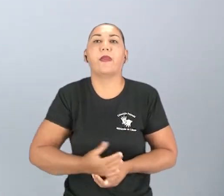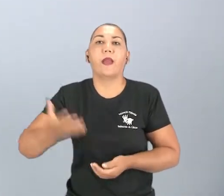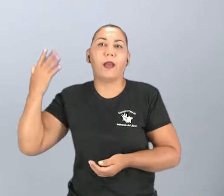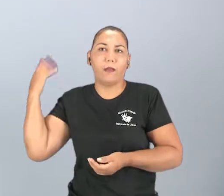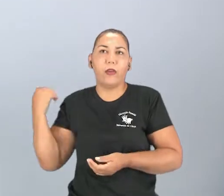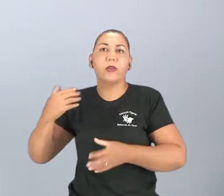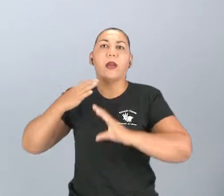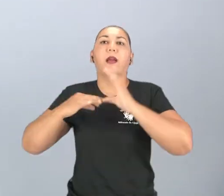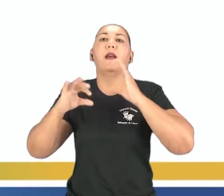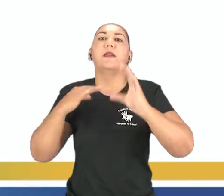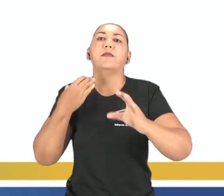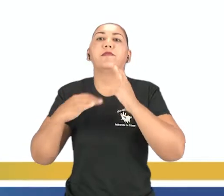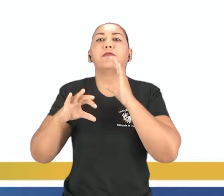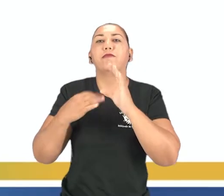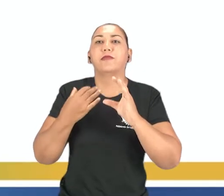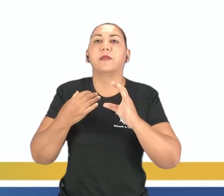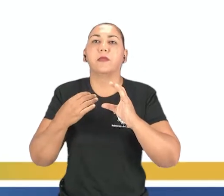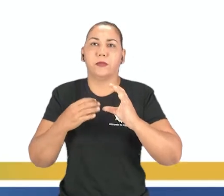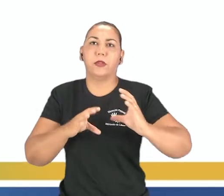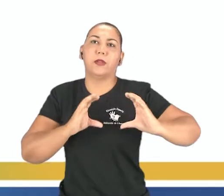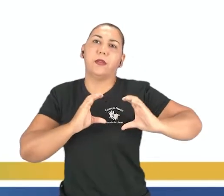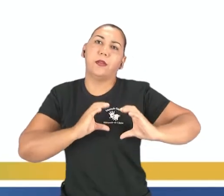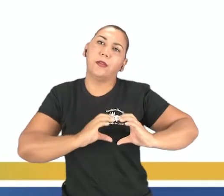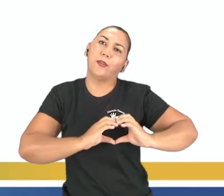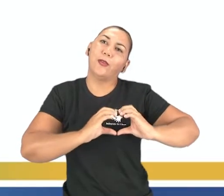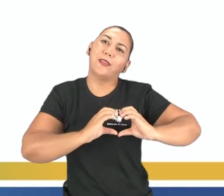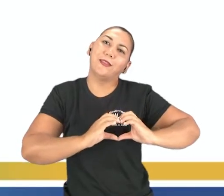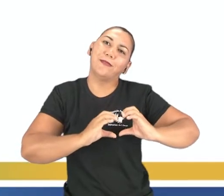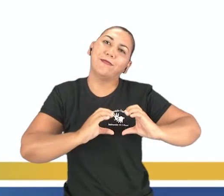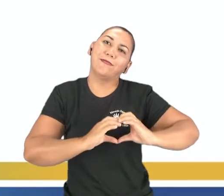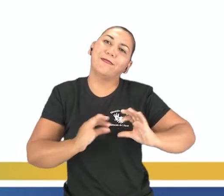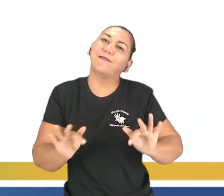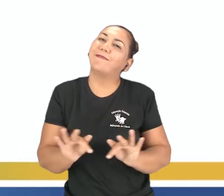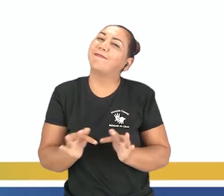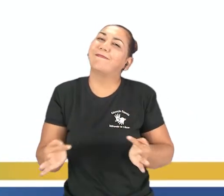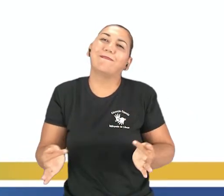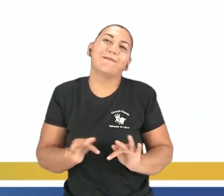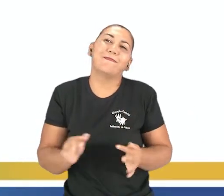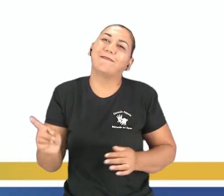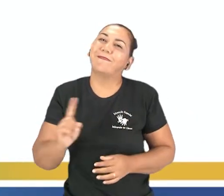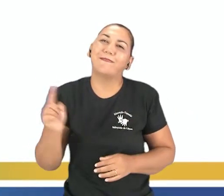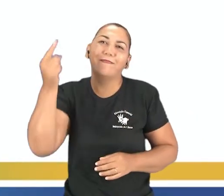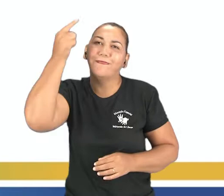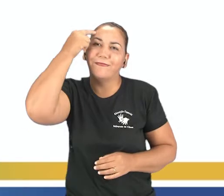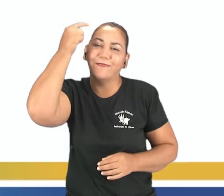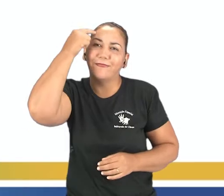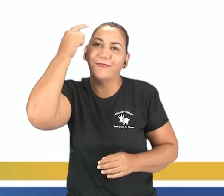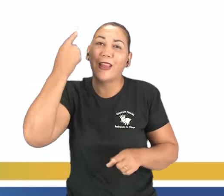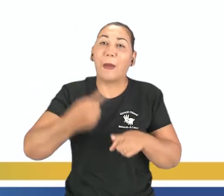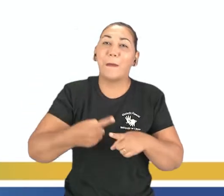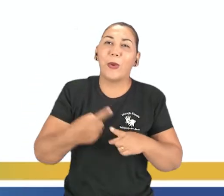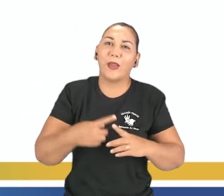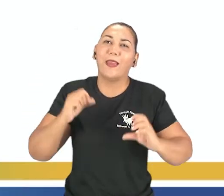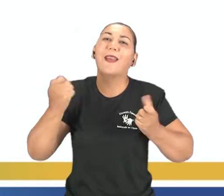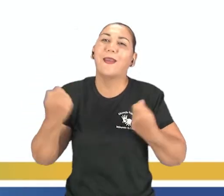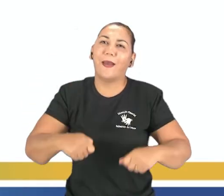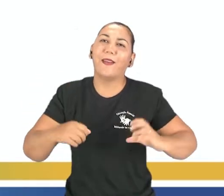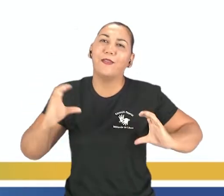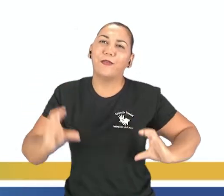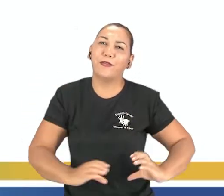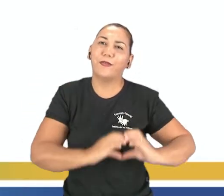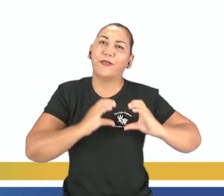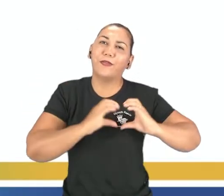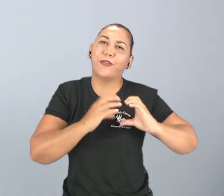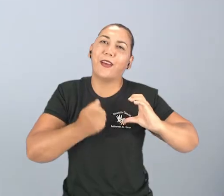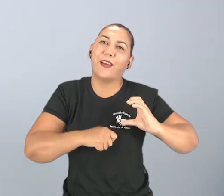a canção diz: coração não é tão simples quanto pensa. Nele cabe o que não cabe na dispensa. Aqui